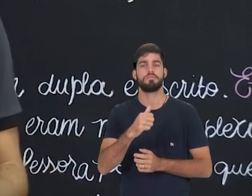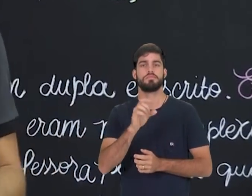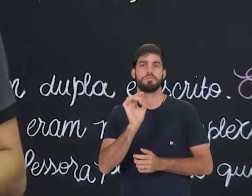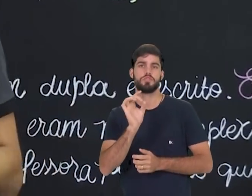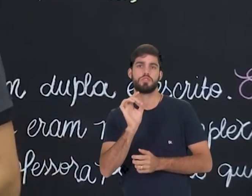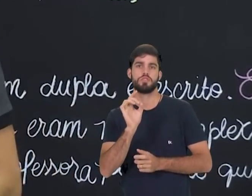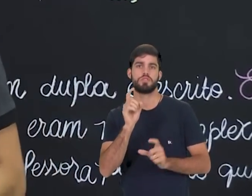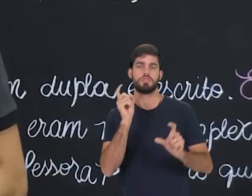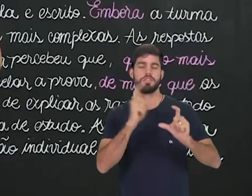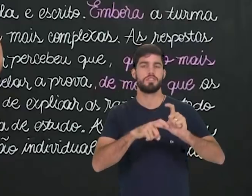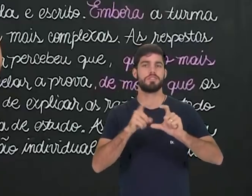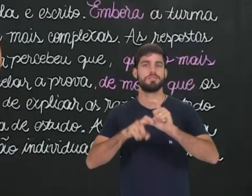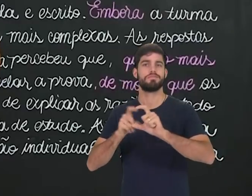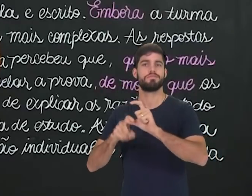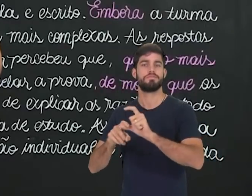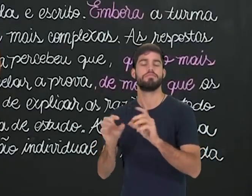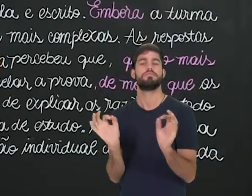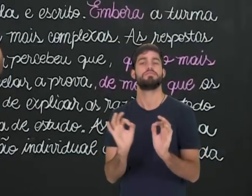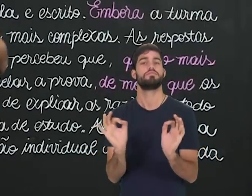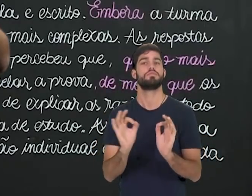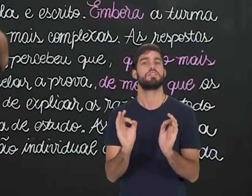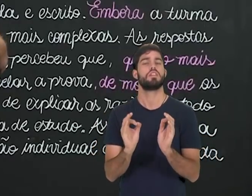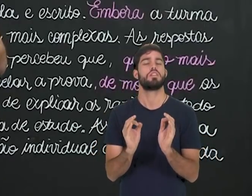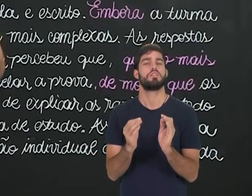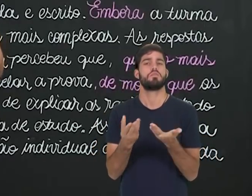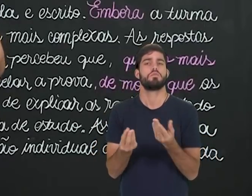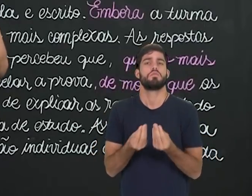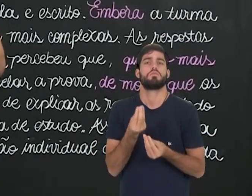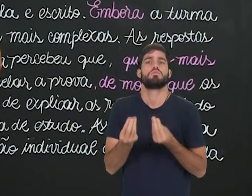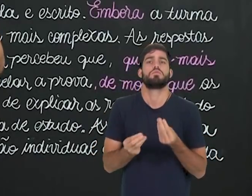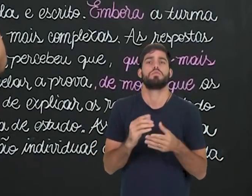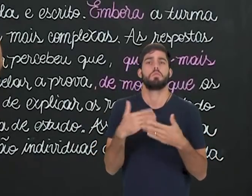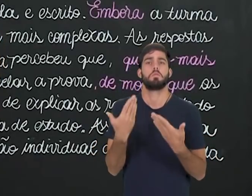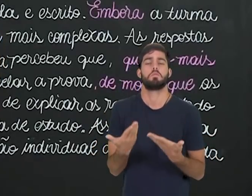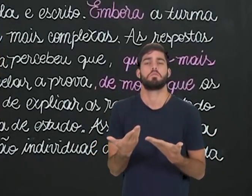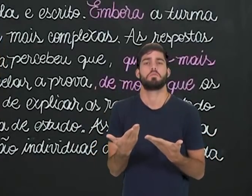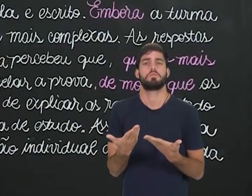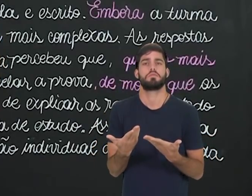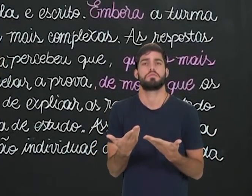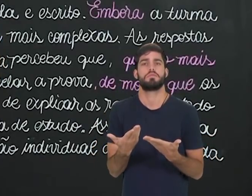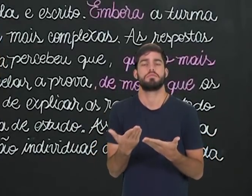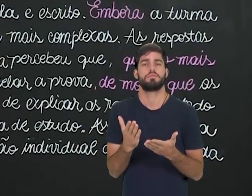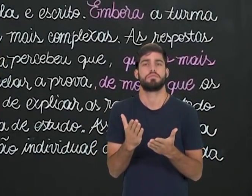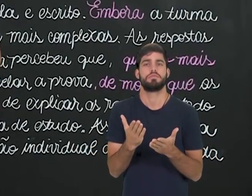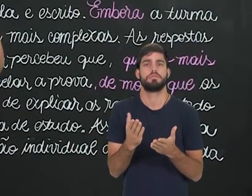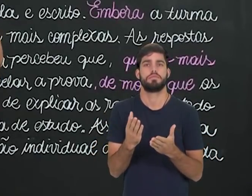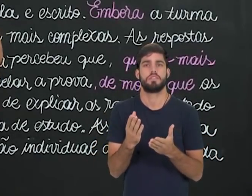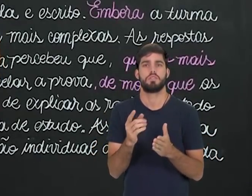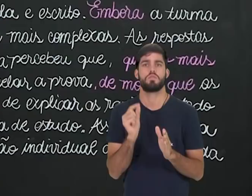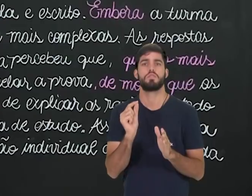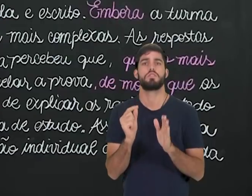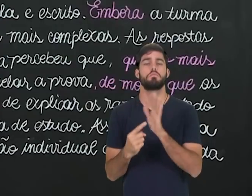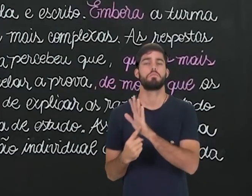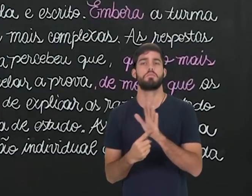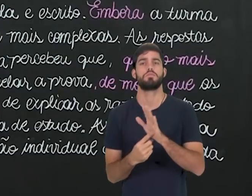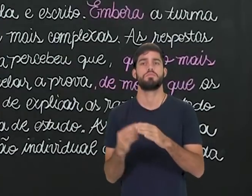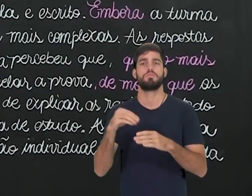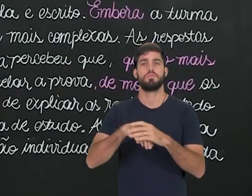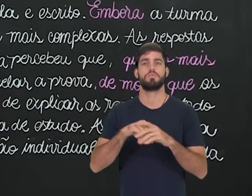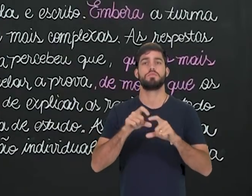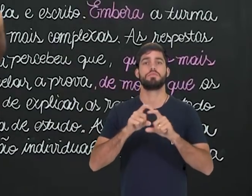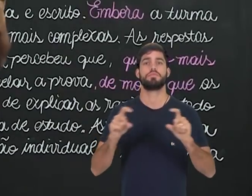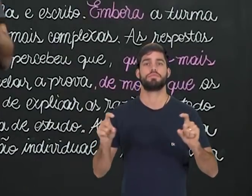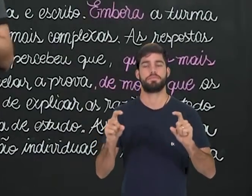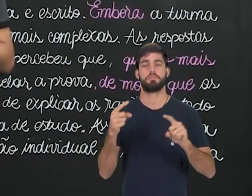relação de subordinação, mas qual a circunstância que cada uma dessas orações indica dentro da frase, uma vez